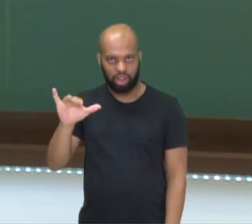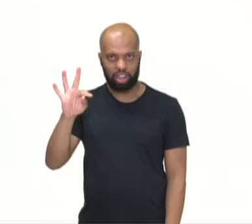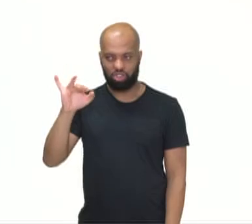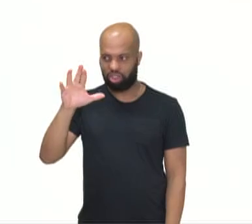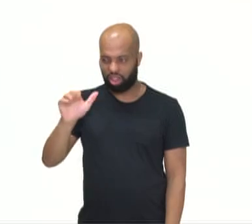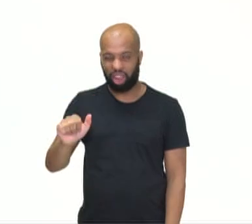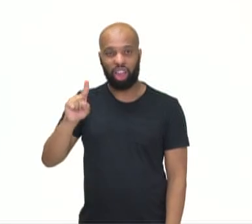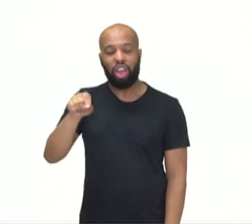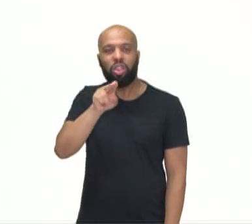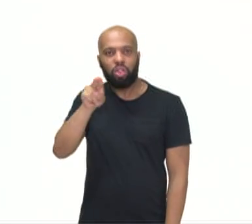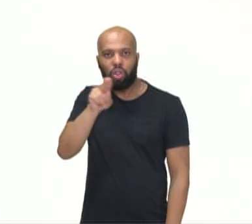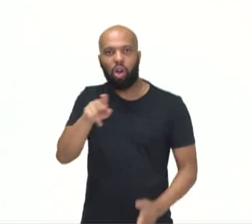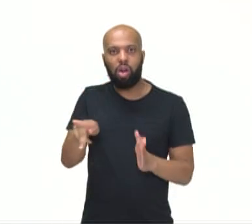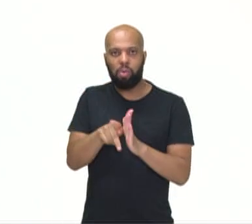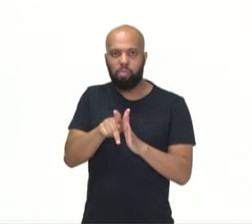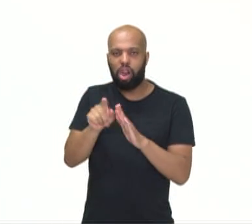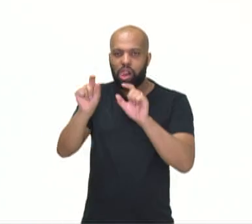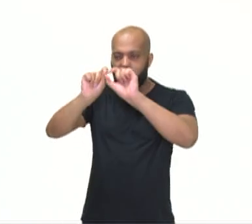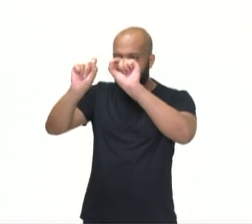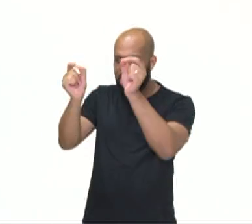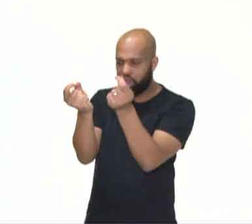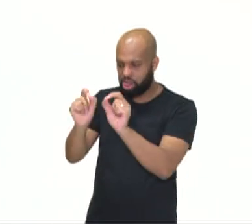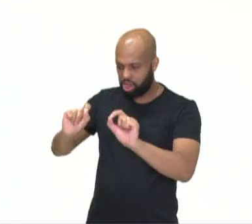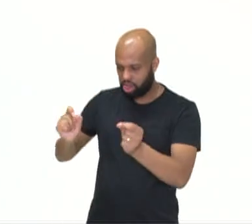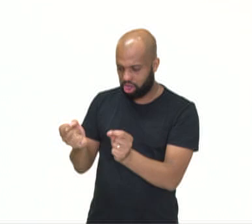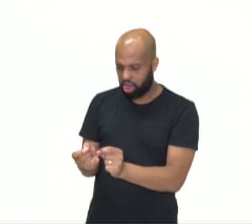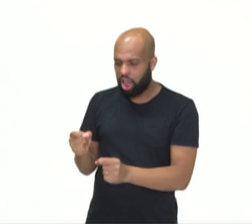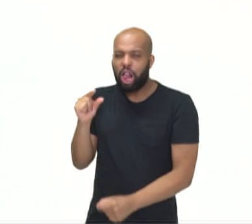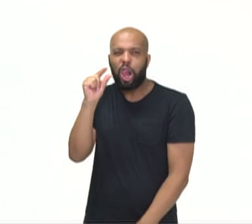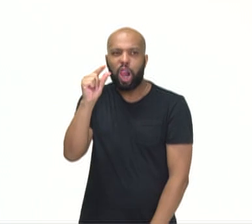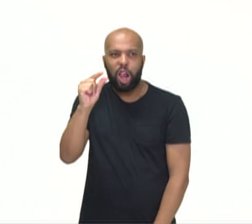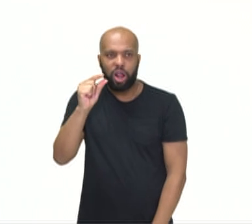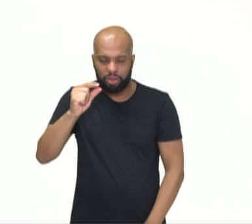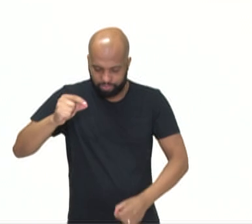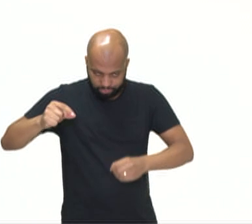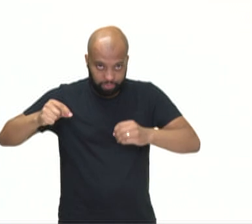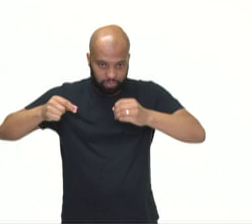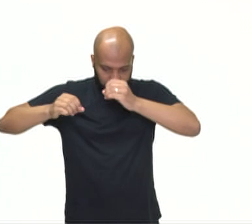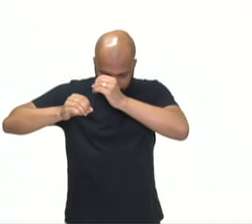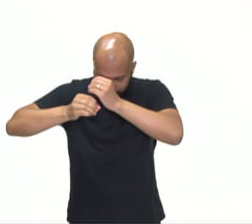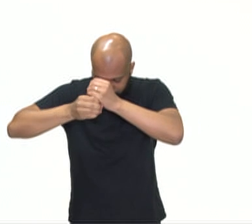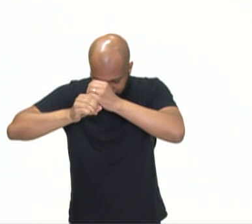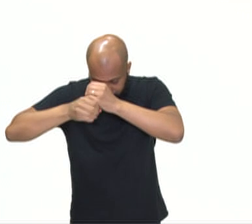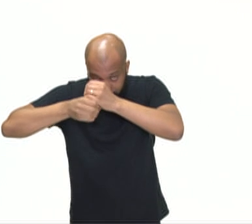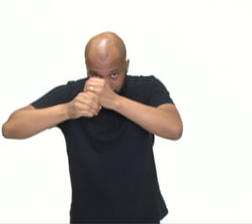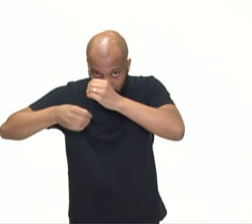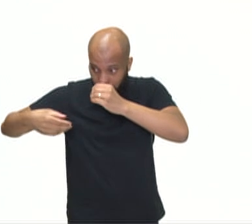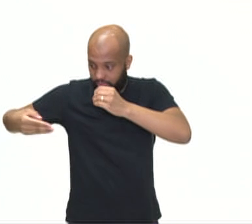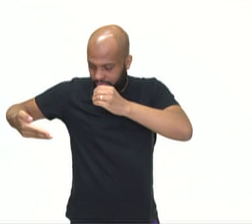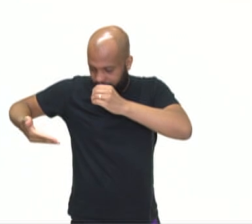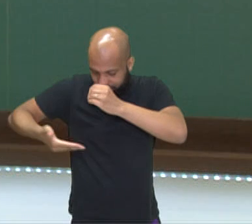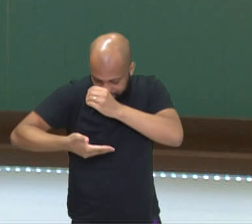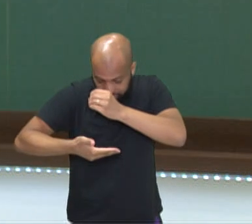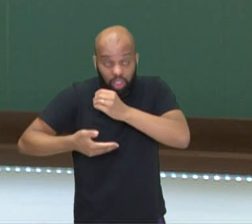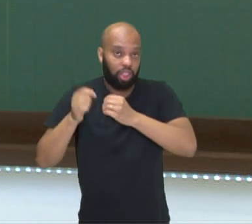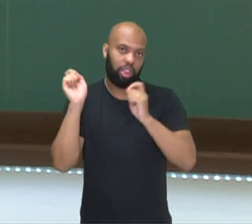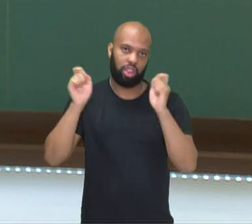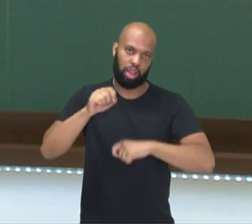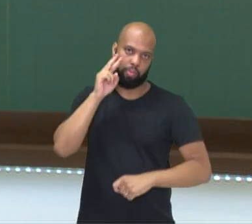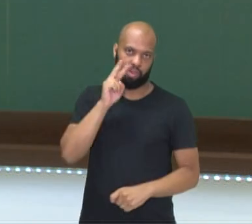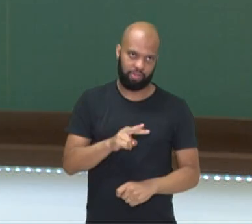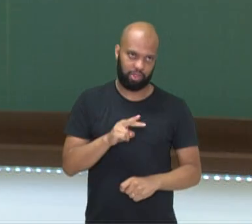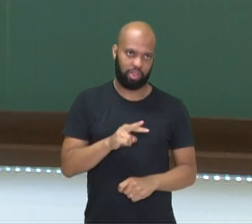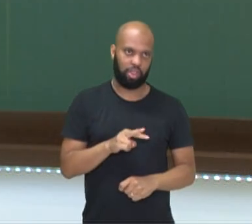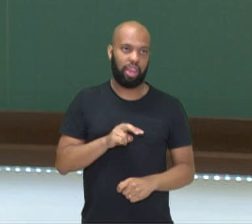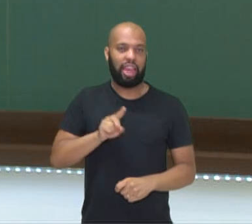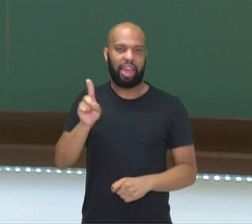muito pequeno, é uma foto de microscópio. Lembrando que essa coloração ela é fictícia, né? Ela é feita para